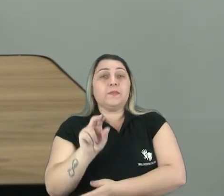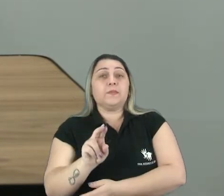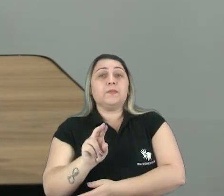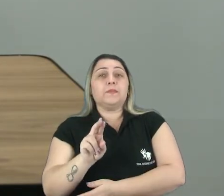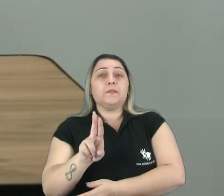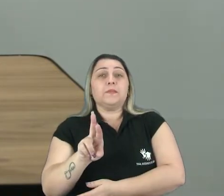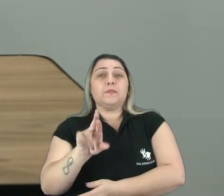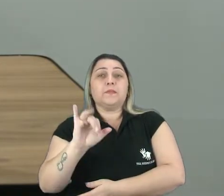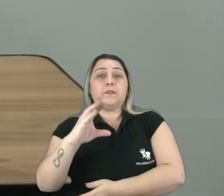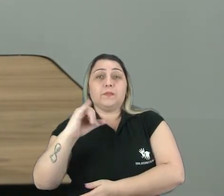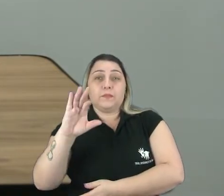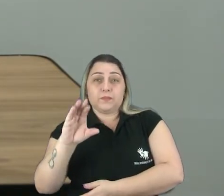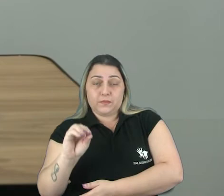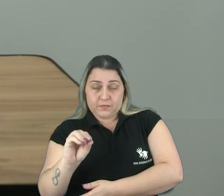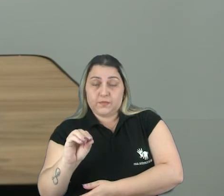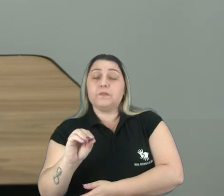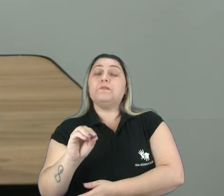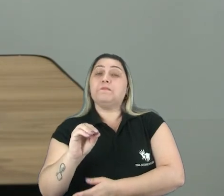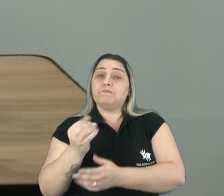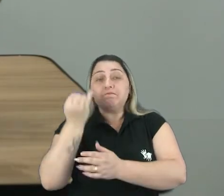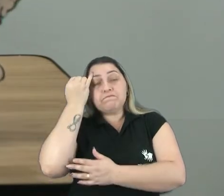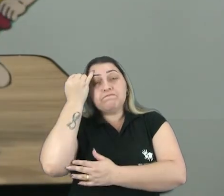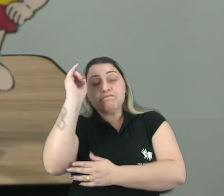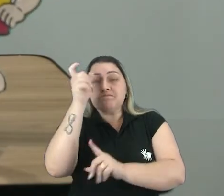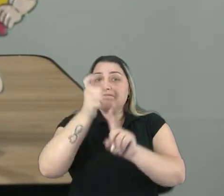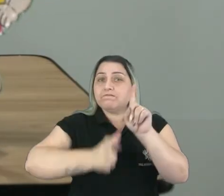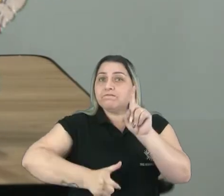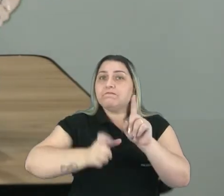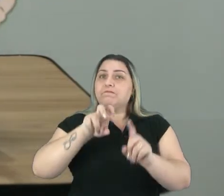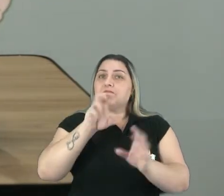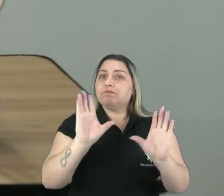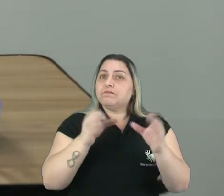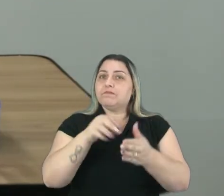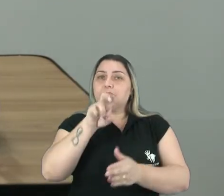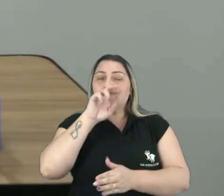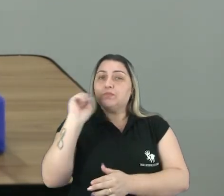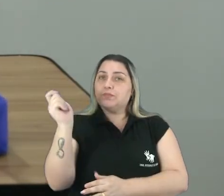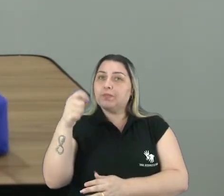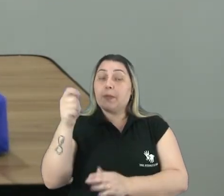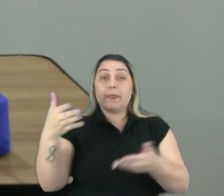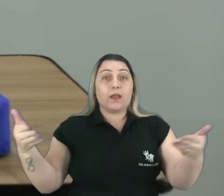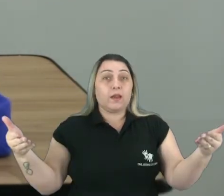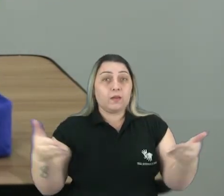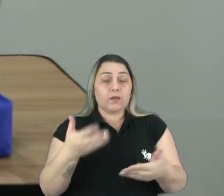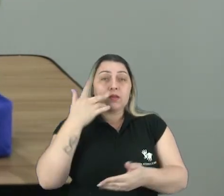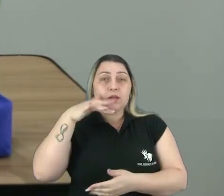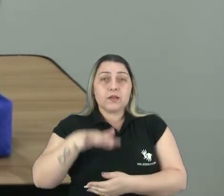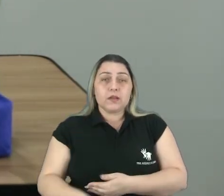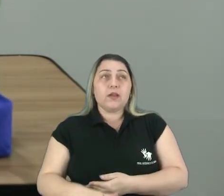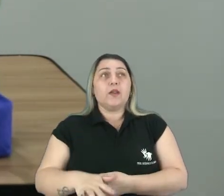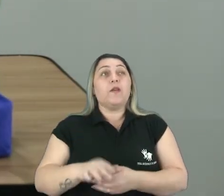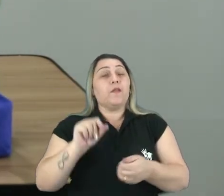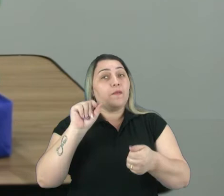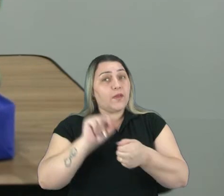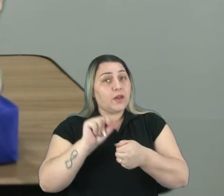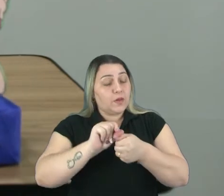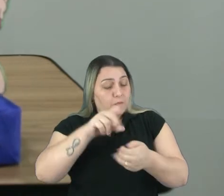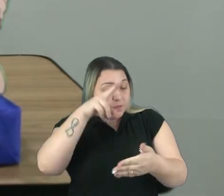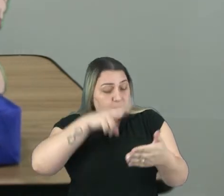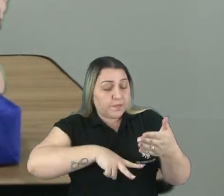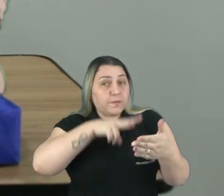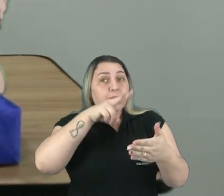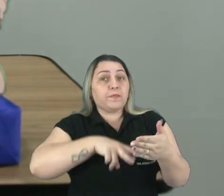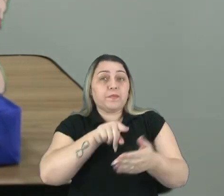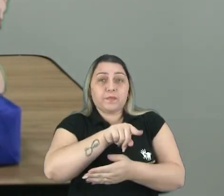Turma da Mônica. Agora, crianças, eu vou fazer uma leitura para vocês. Uma leitura que